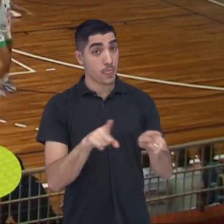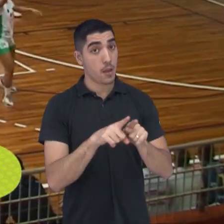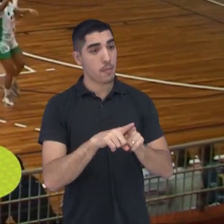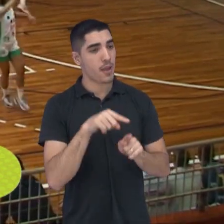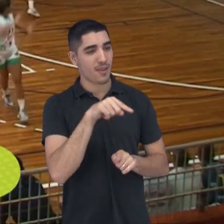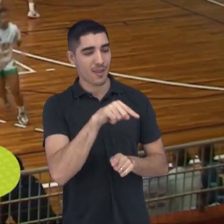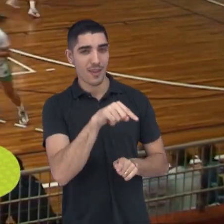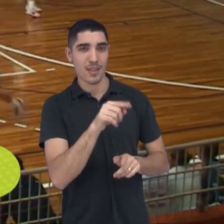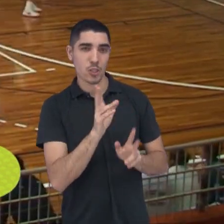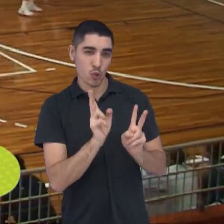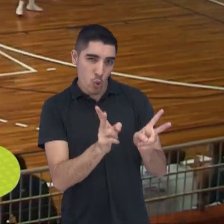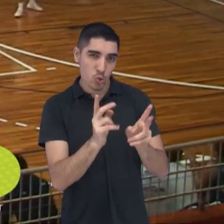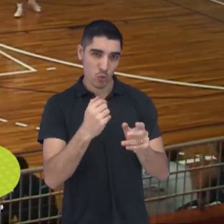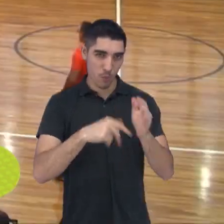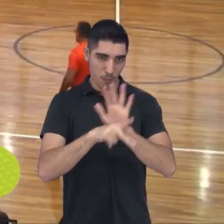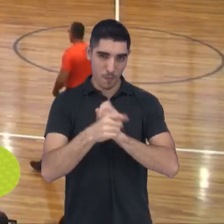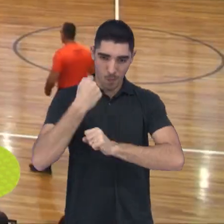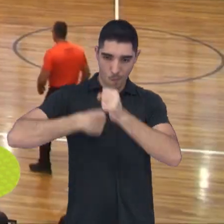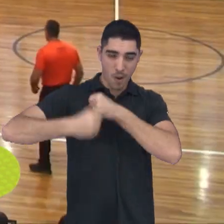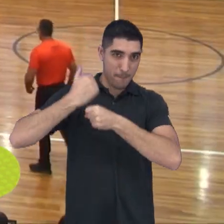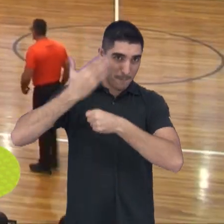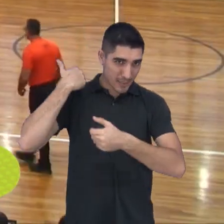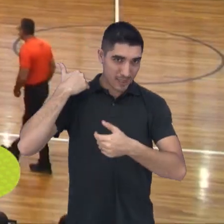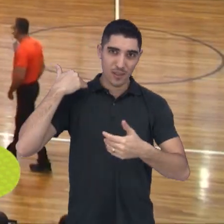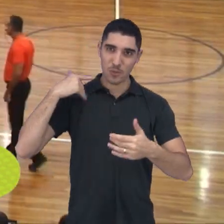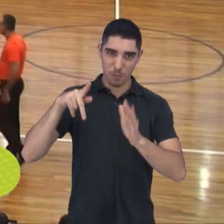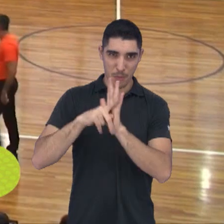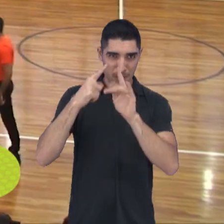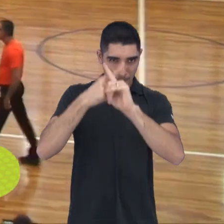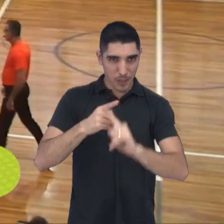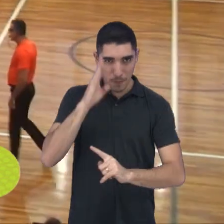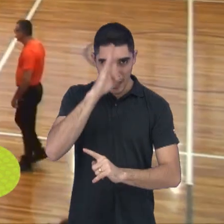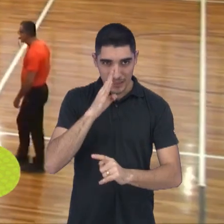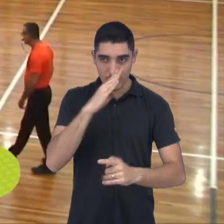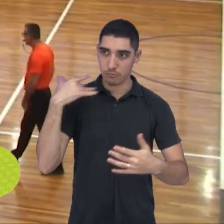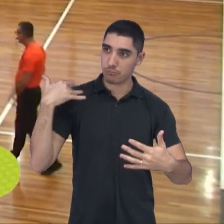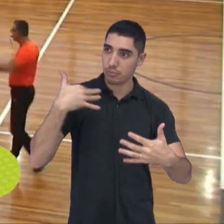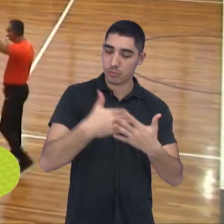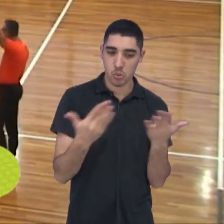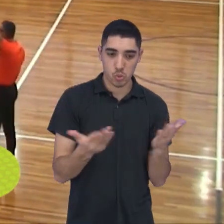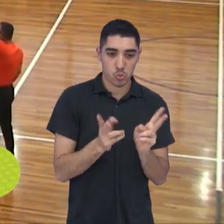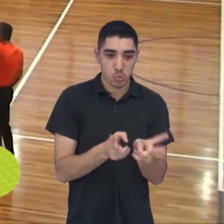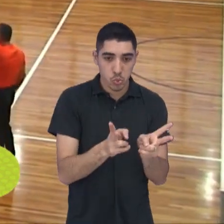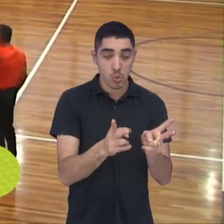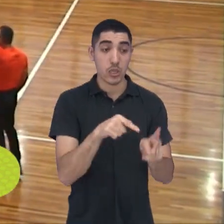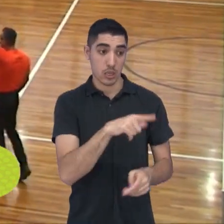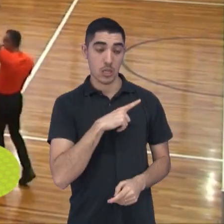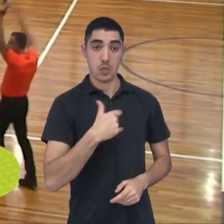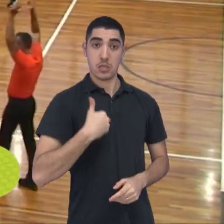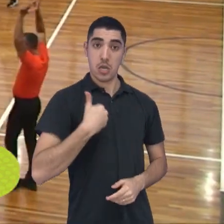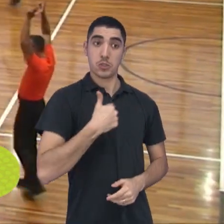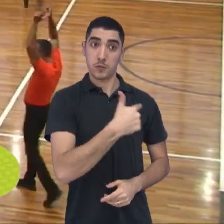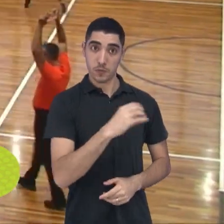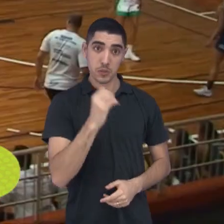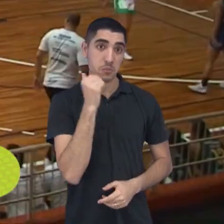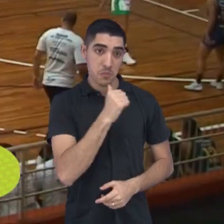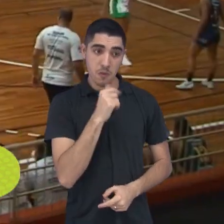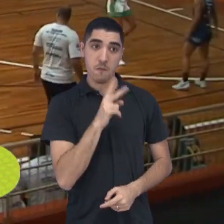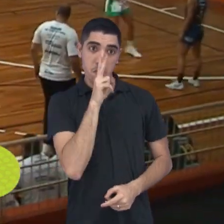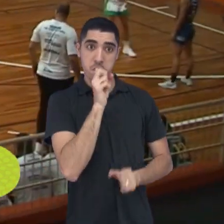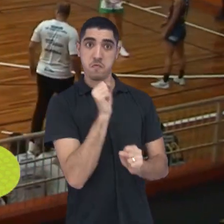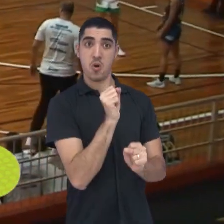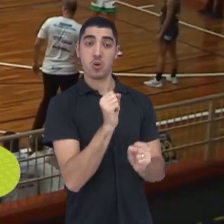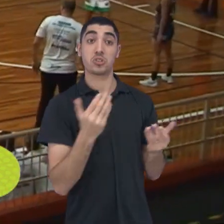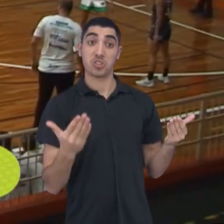continuou da temporada passada no Nacional, continua agora com o adulto e já tem o Sub-20 que é muito forte na categoria e agora o